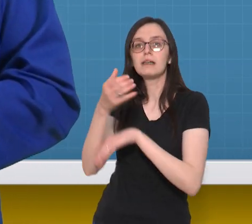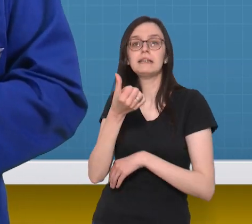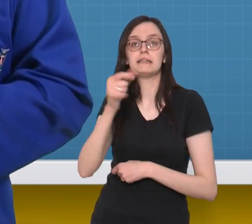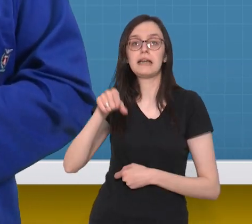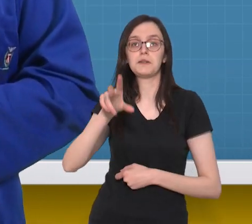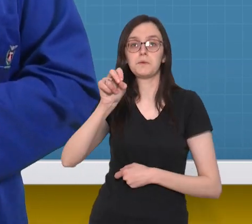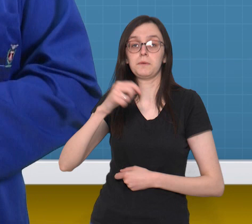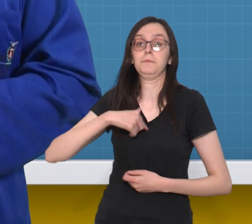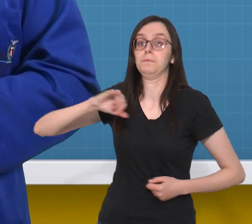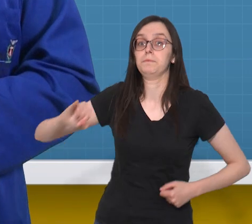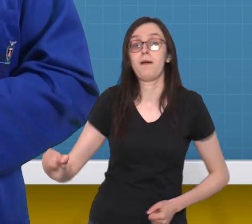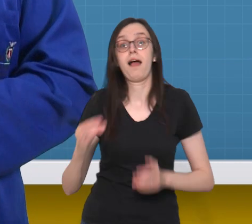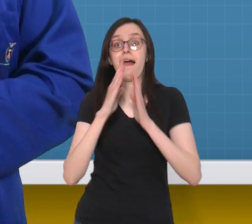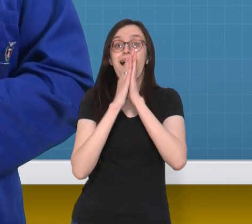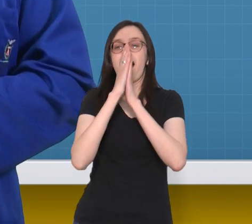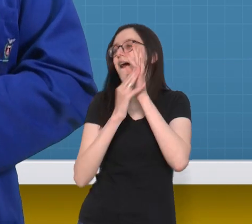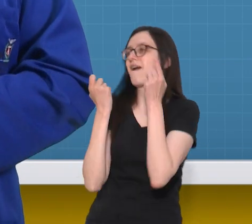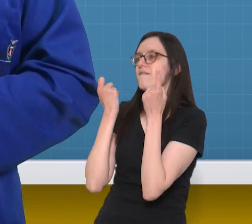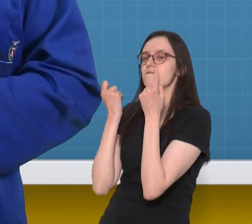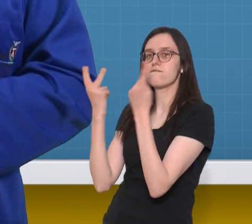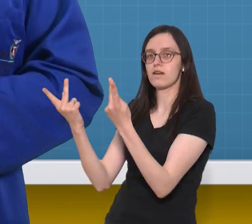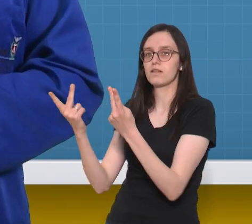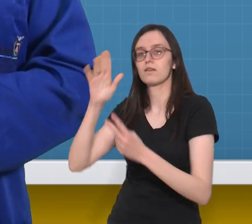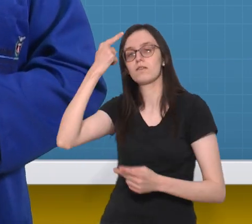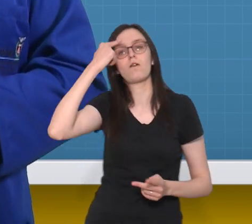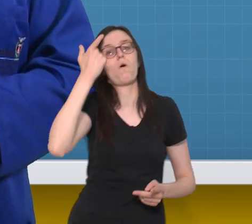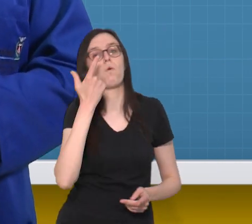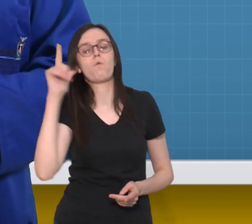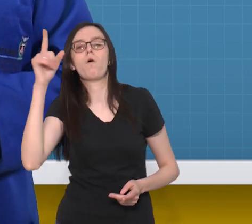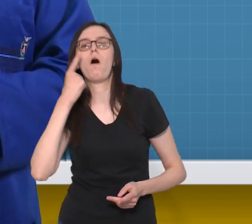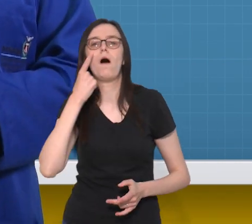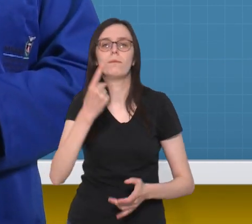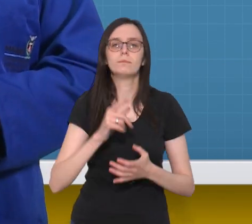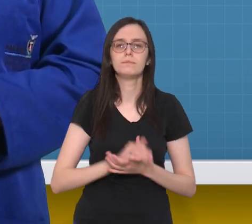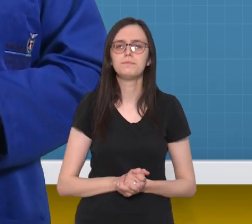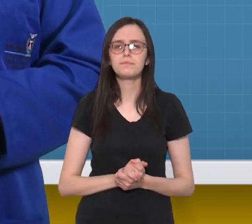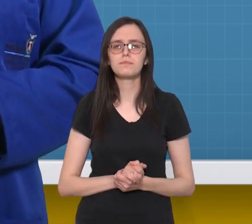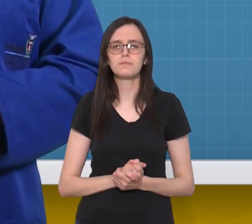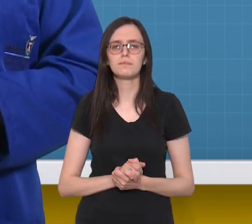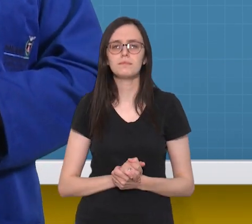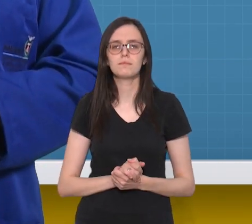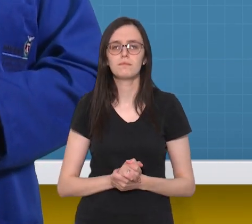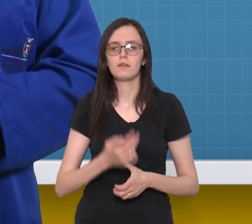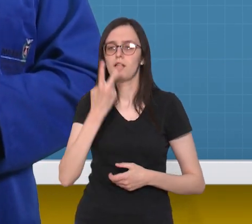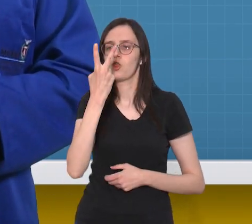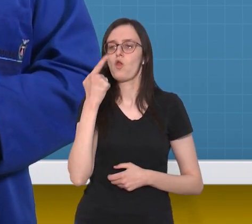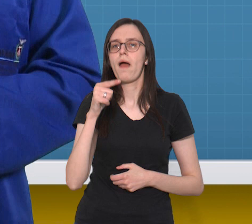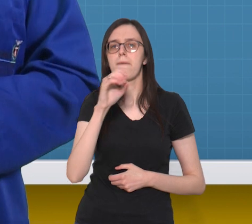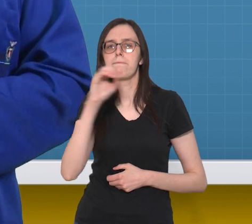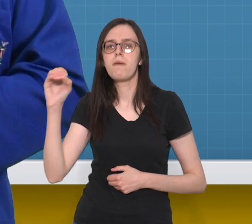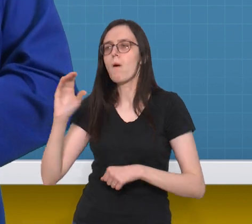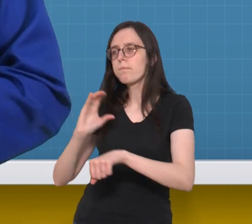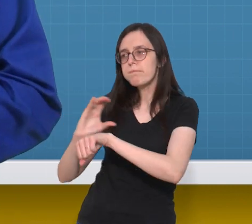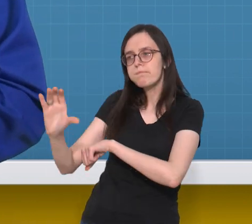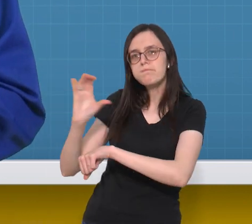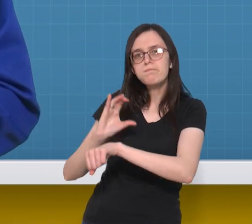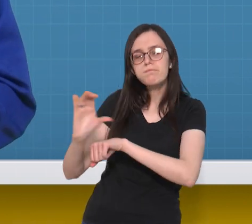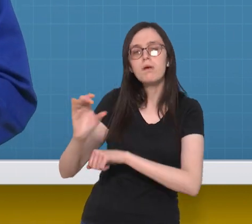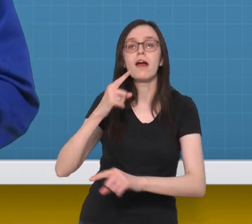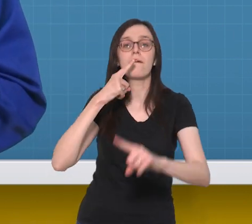vou vendê-las. Ótimo. Agora outra conta. Quanto é 2 mil ações